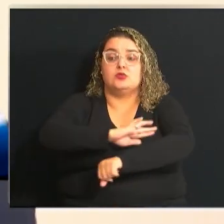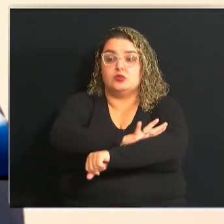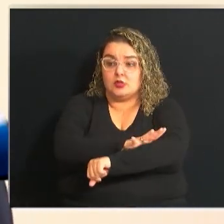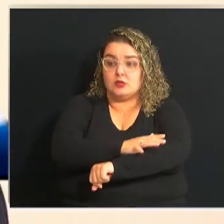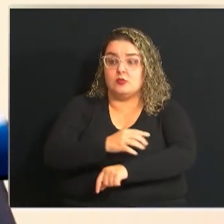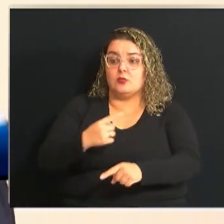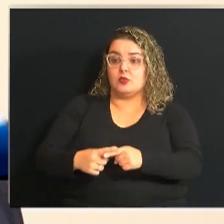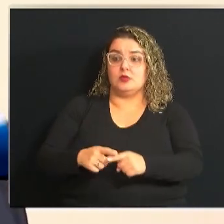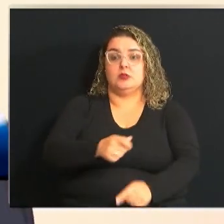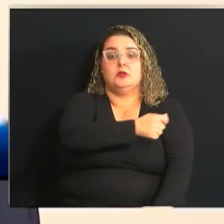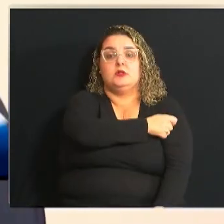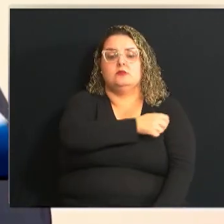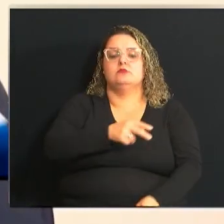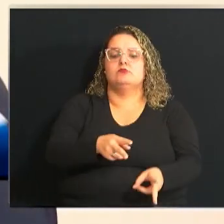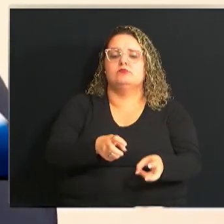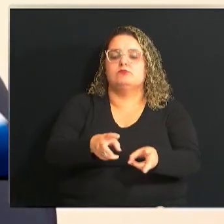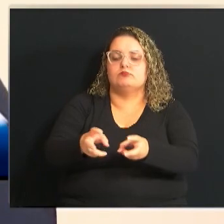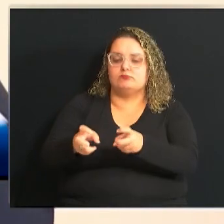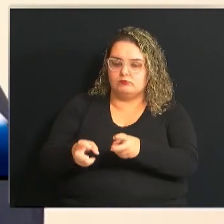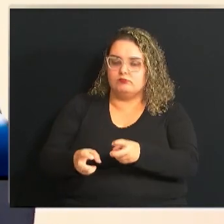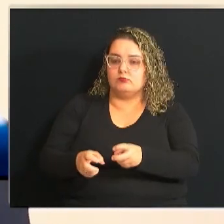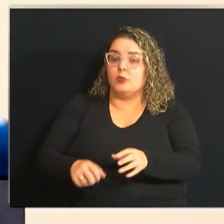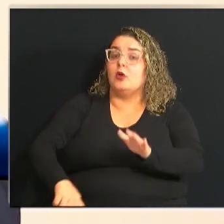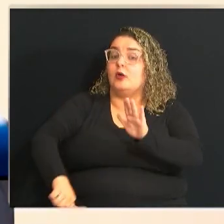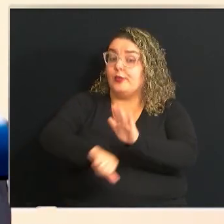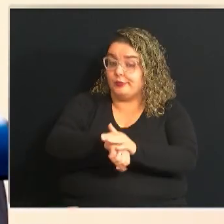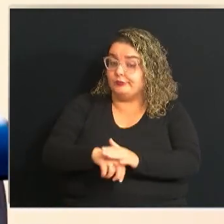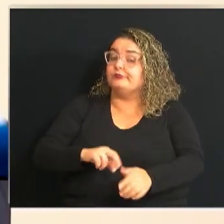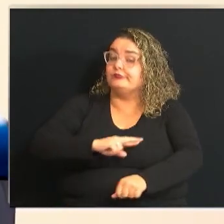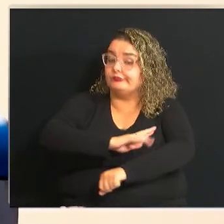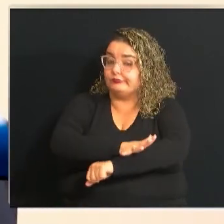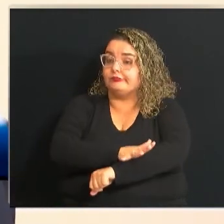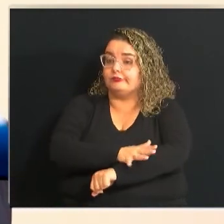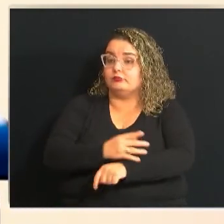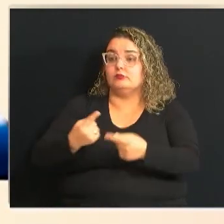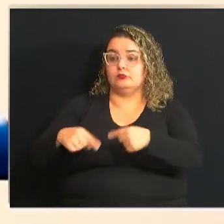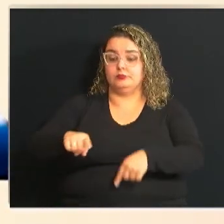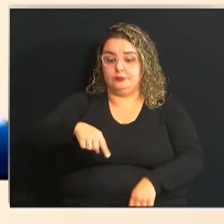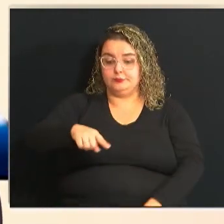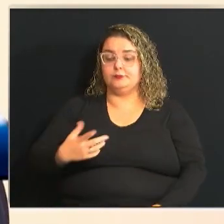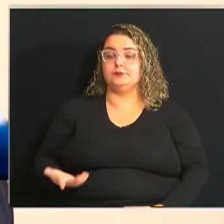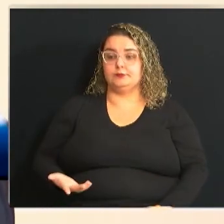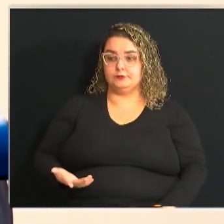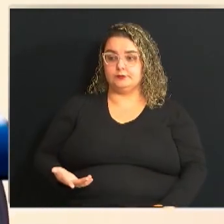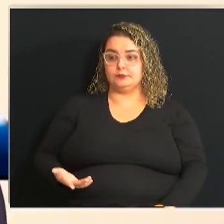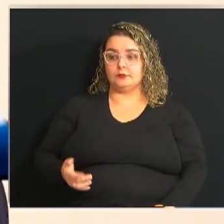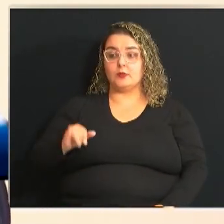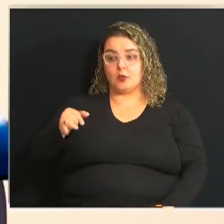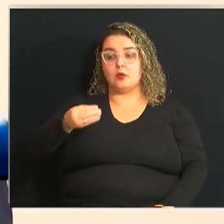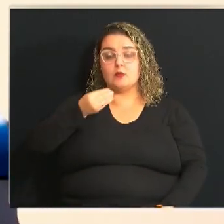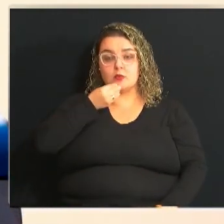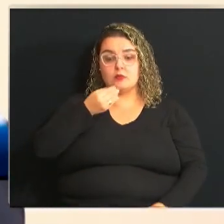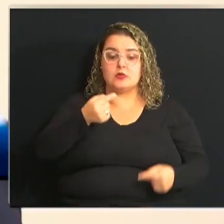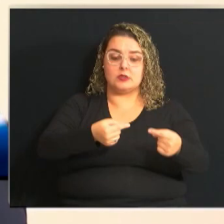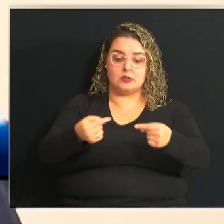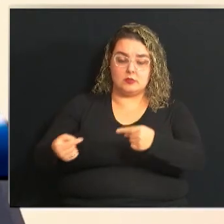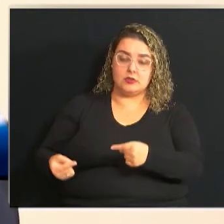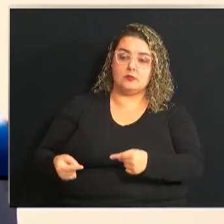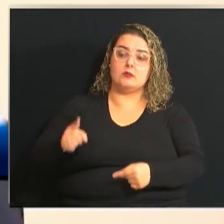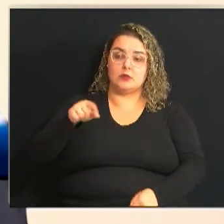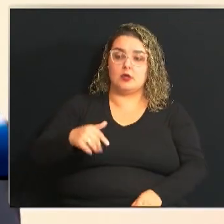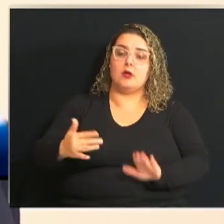né, vereadora Paola Miguel, solicitou, e aí a gente pensou em fazermos juntas mesmo essa reunião, porque é uma pauta